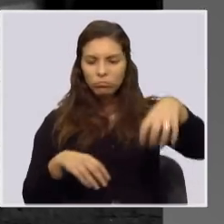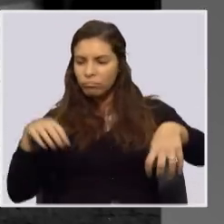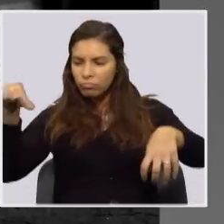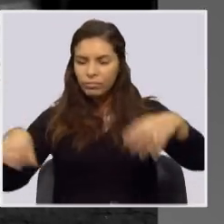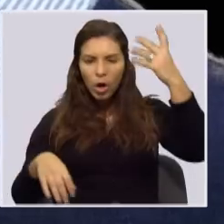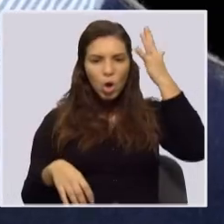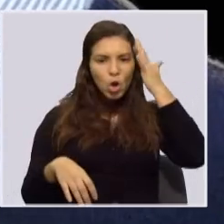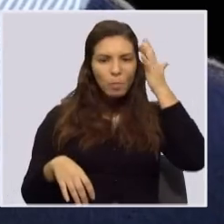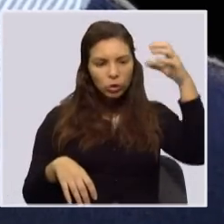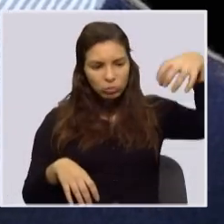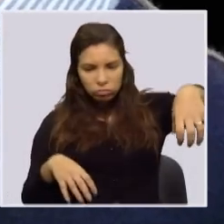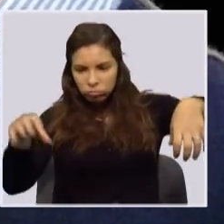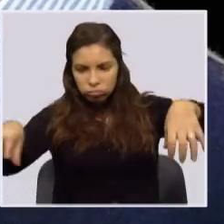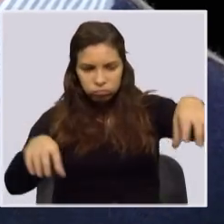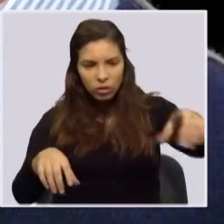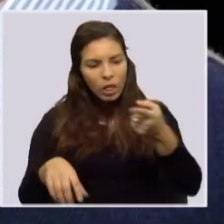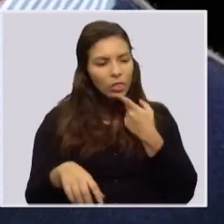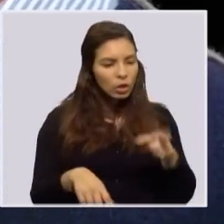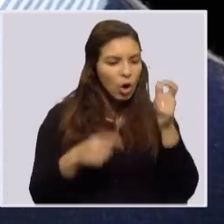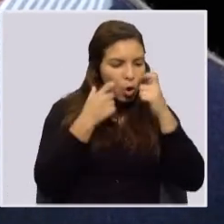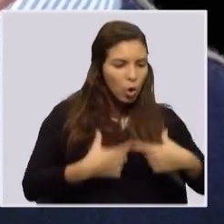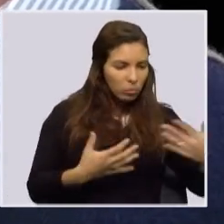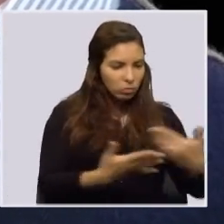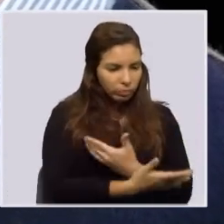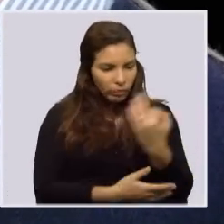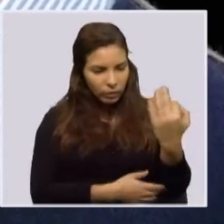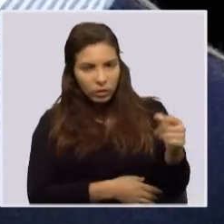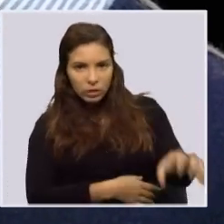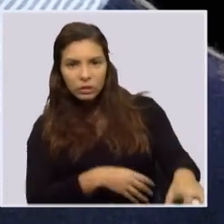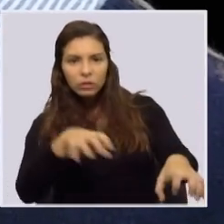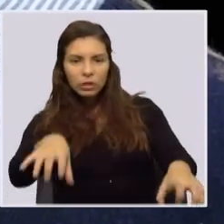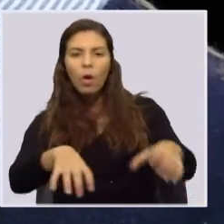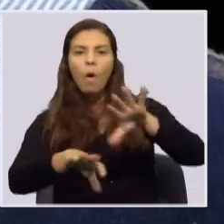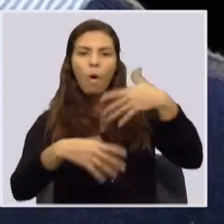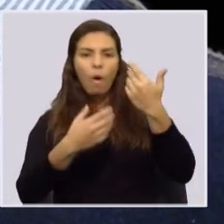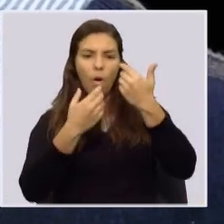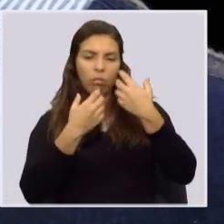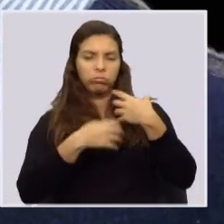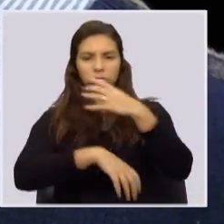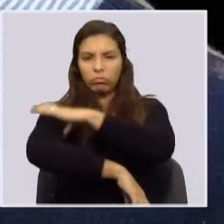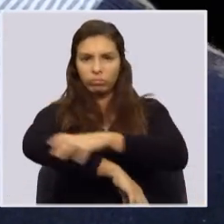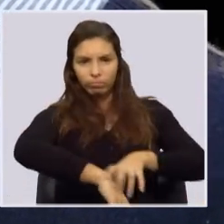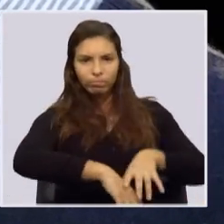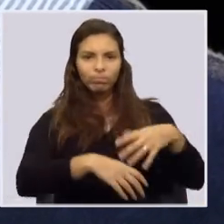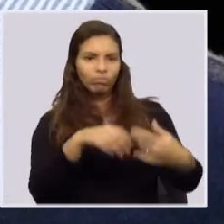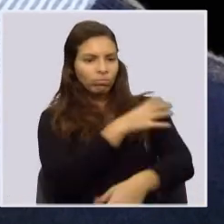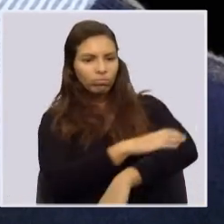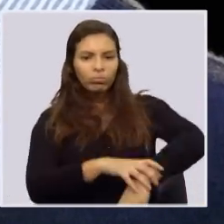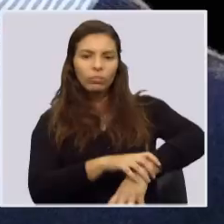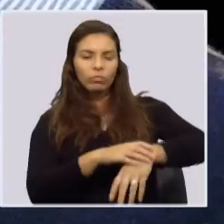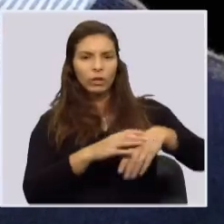aquela polícia a pôr aquelas identificações no chão e depois alguém veio-nos dizer que cada identificação significaria um